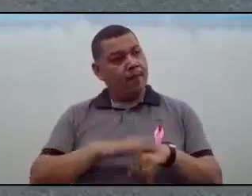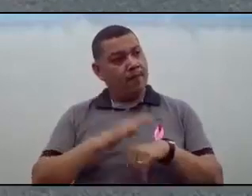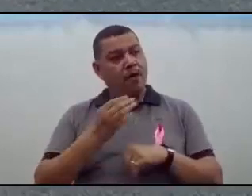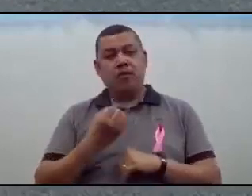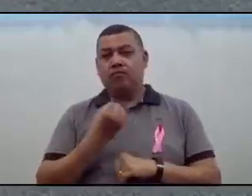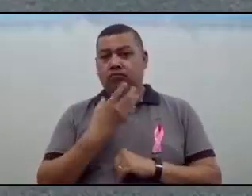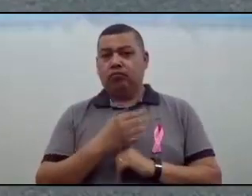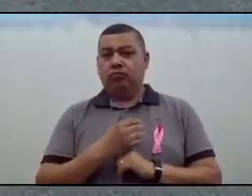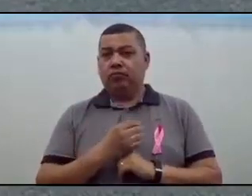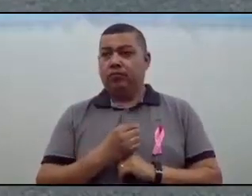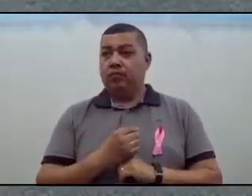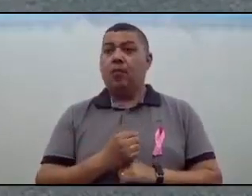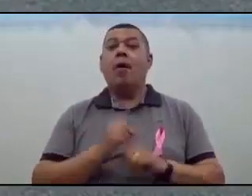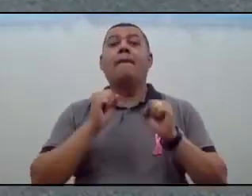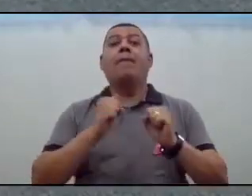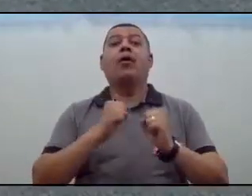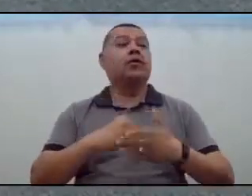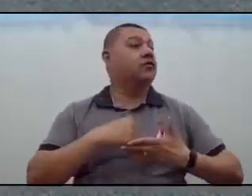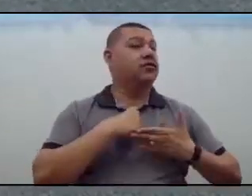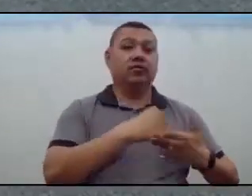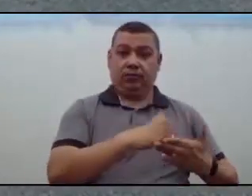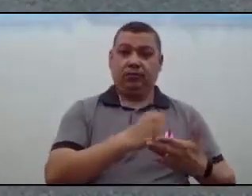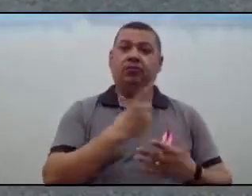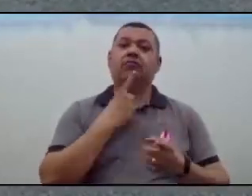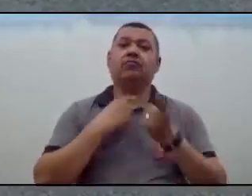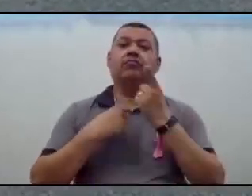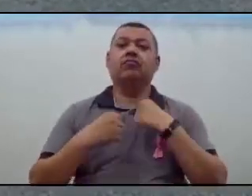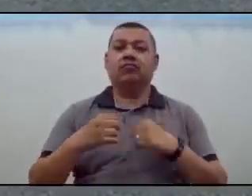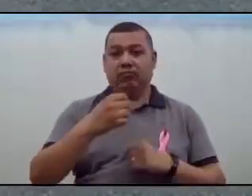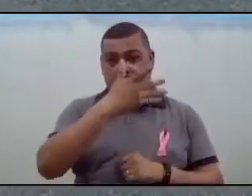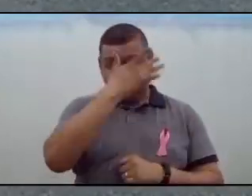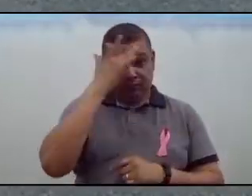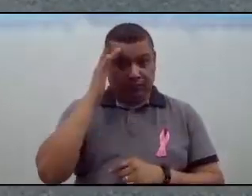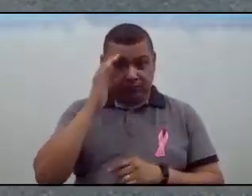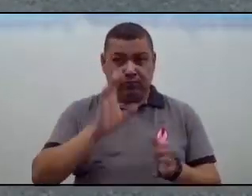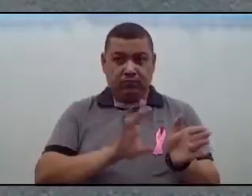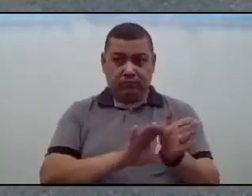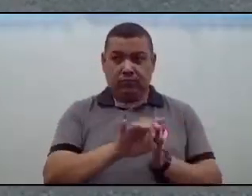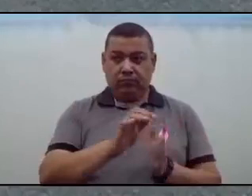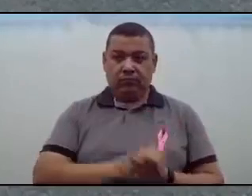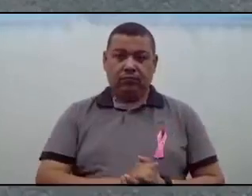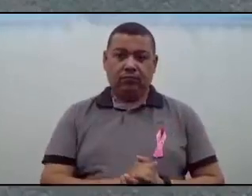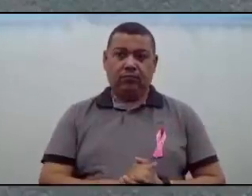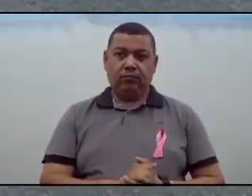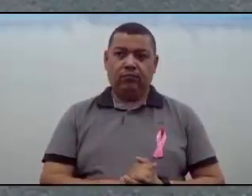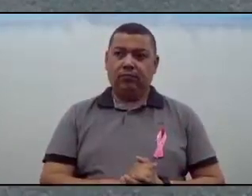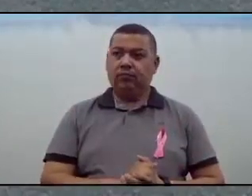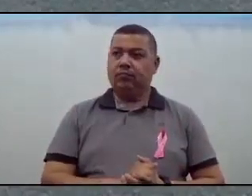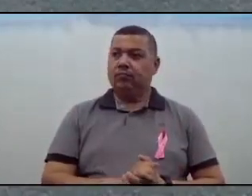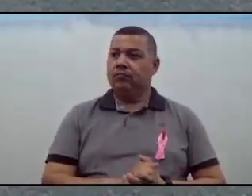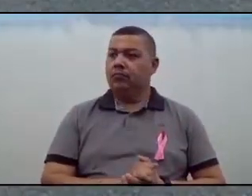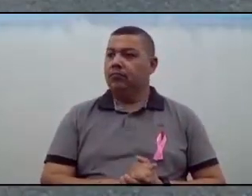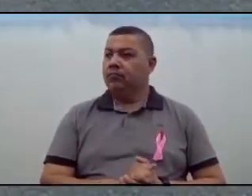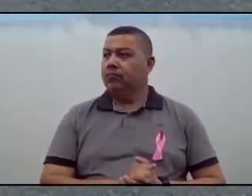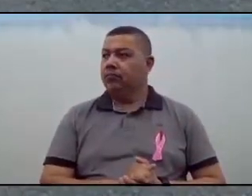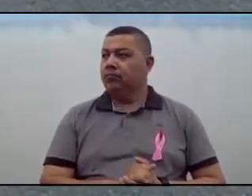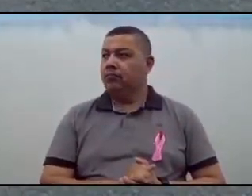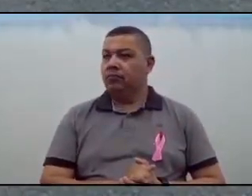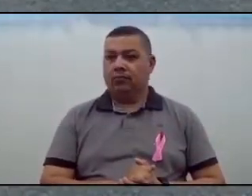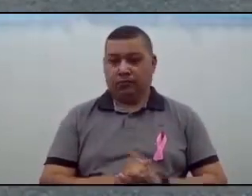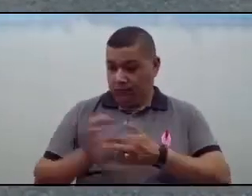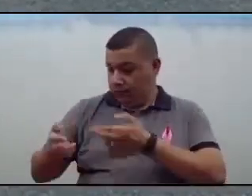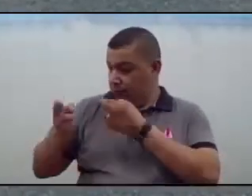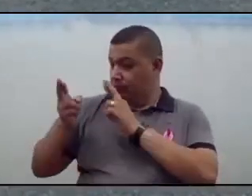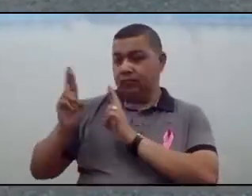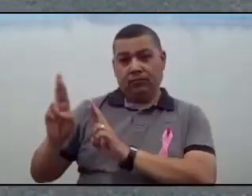os anseios da administração e também da população de Cacoal no tocante ao funcionamento. Então, esperamos que essa